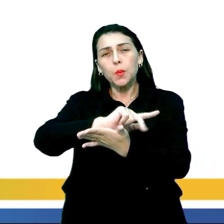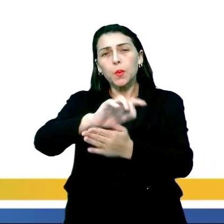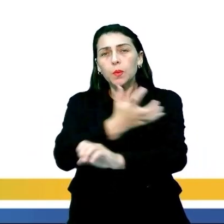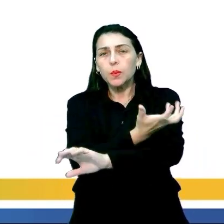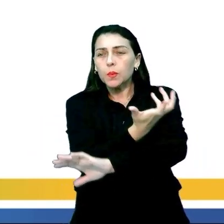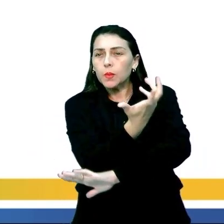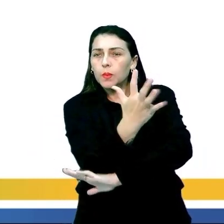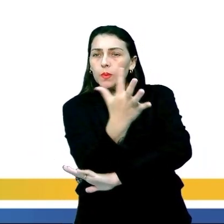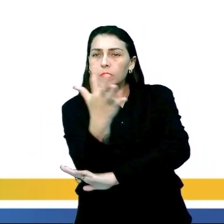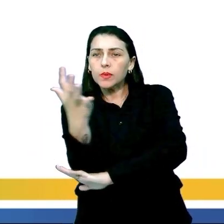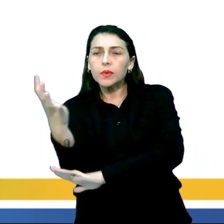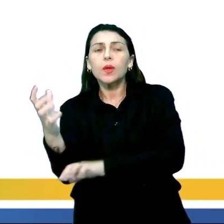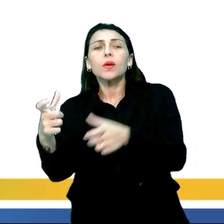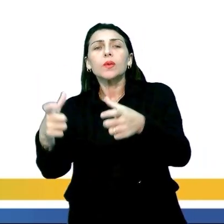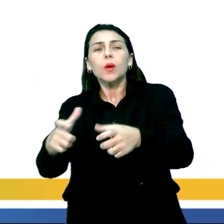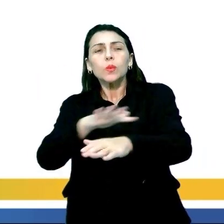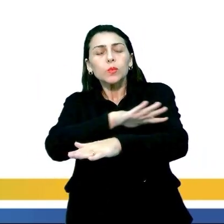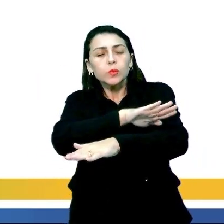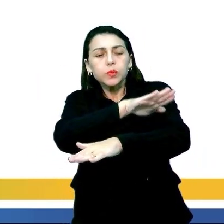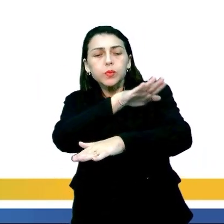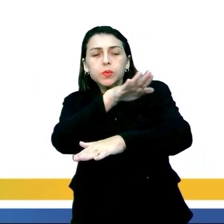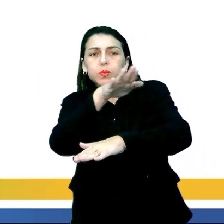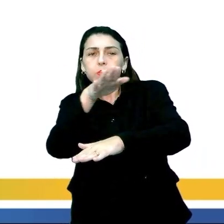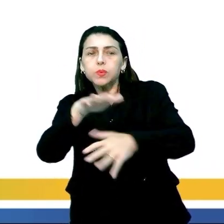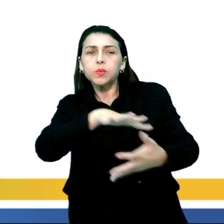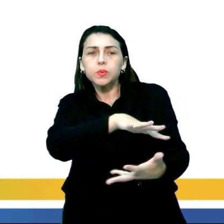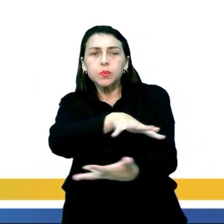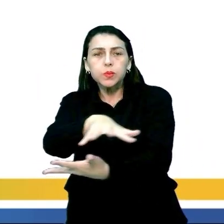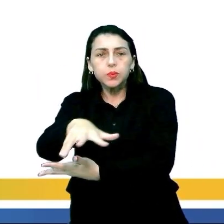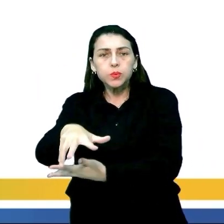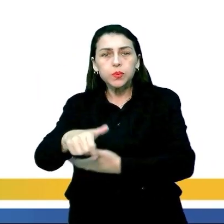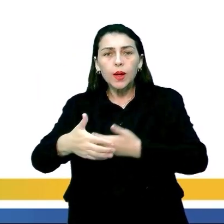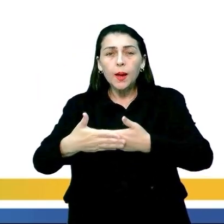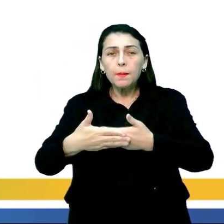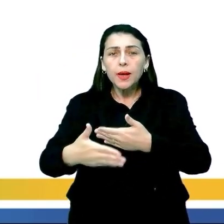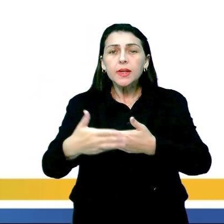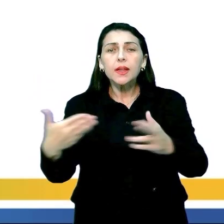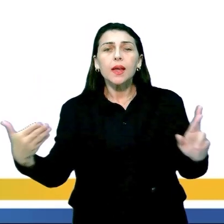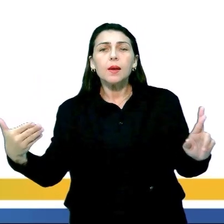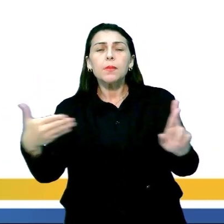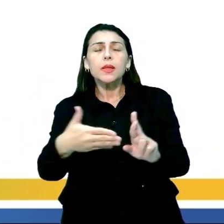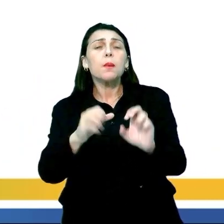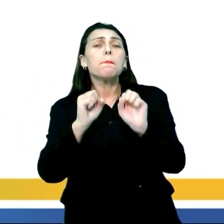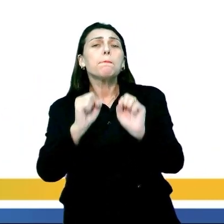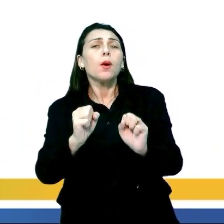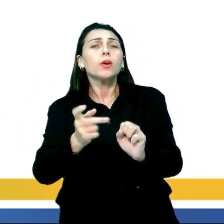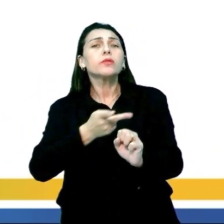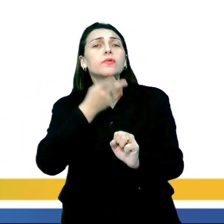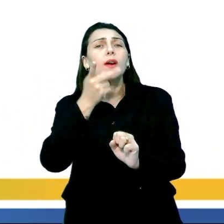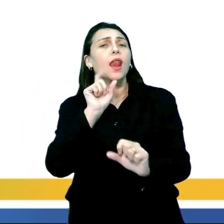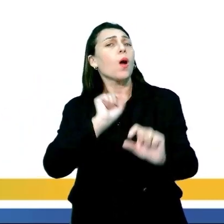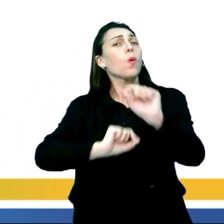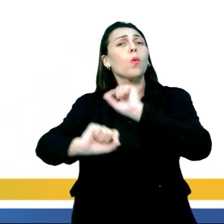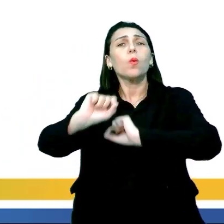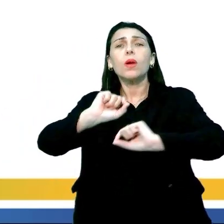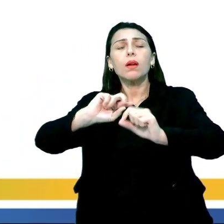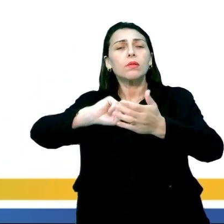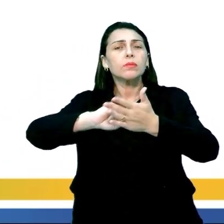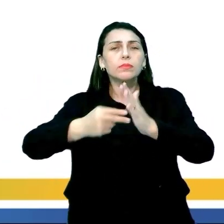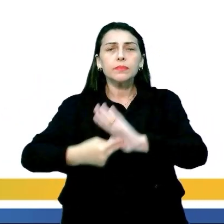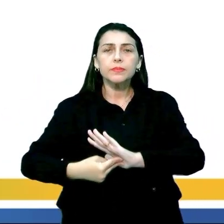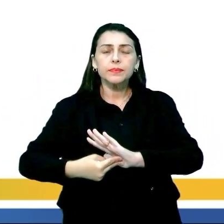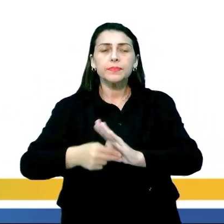representa a diversidade da vegetação que cobre o espaço terrestre e a partir dessa representação